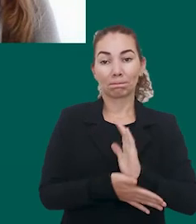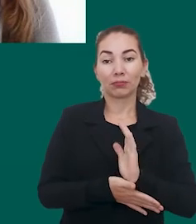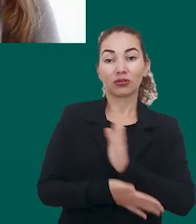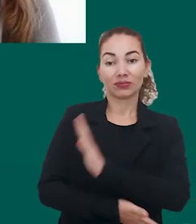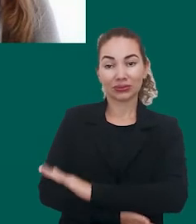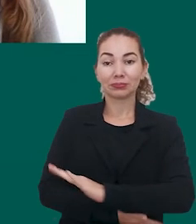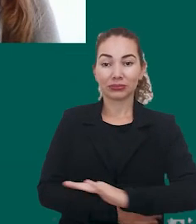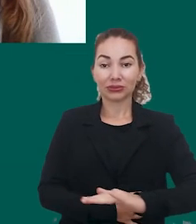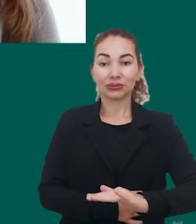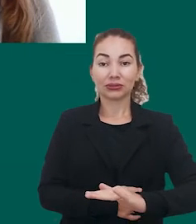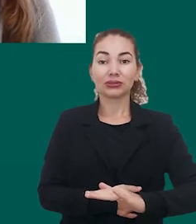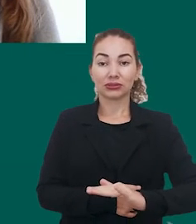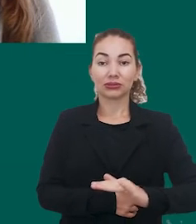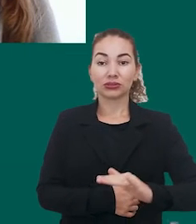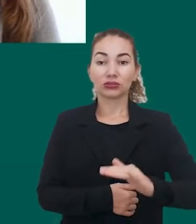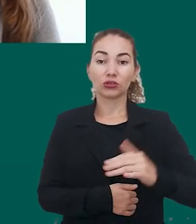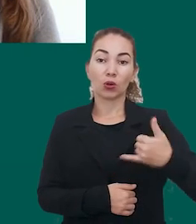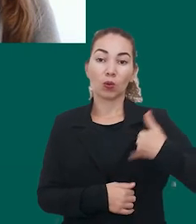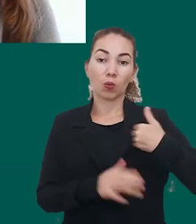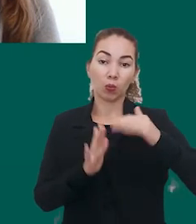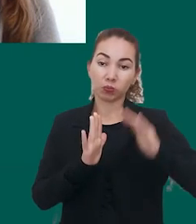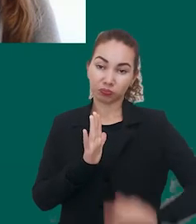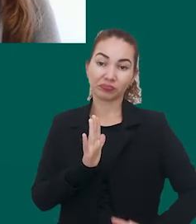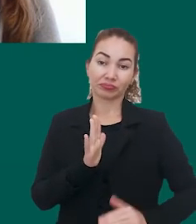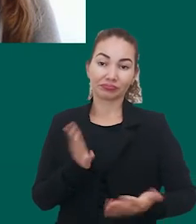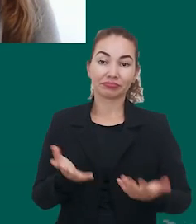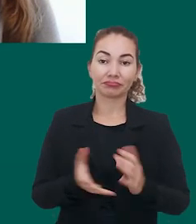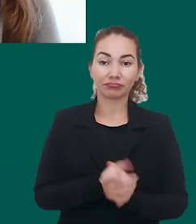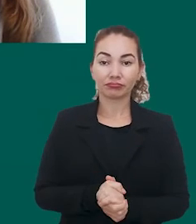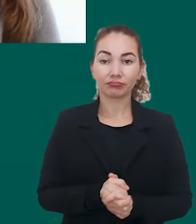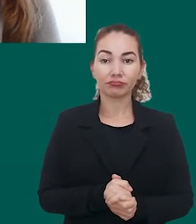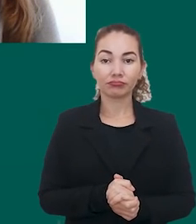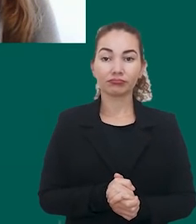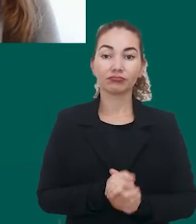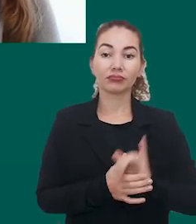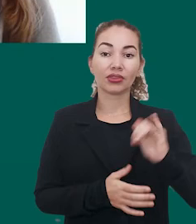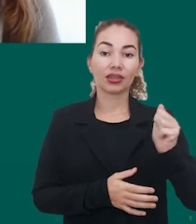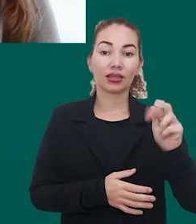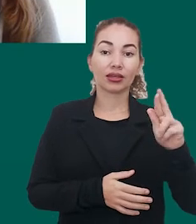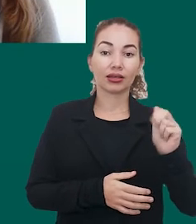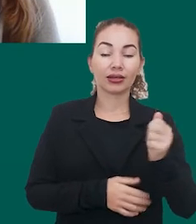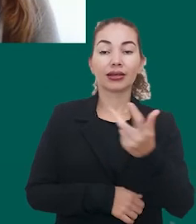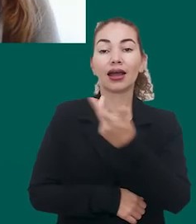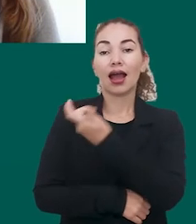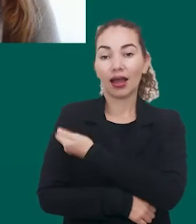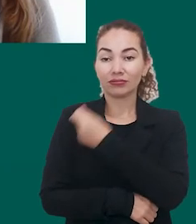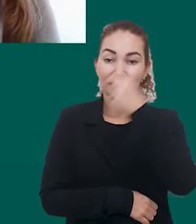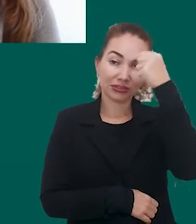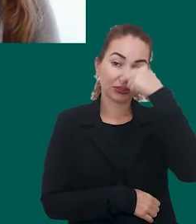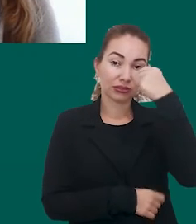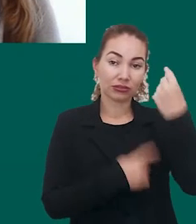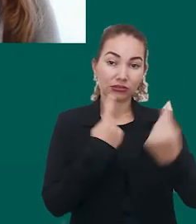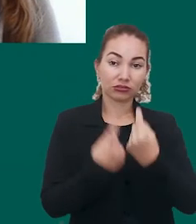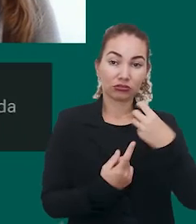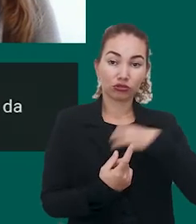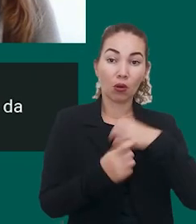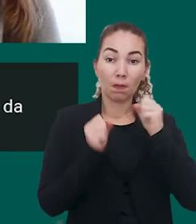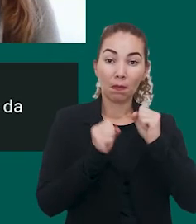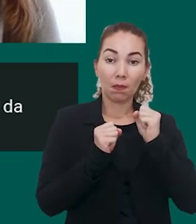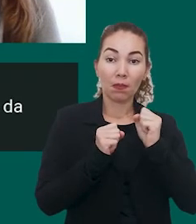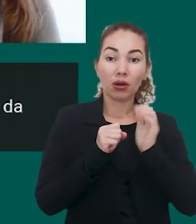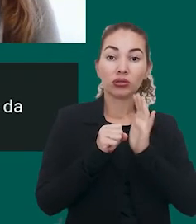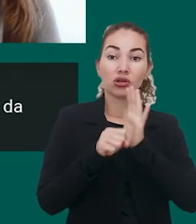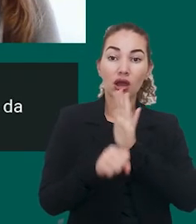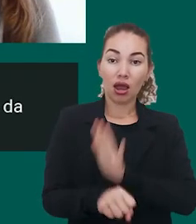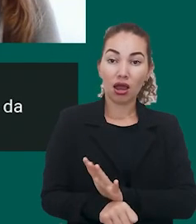para crianças, né? Menores de idade de um modo geral. Yara Mendel, a vacina contra a gripe, de alguma forma, poderia